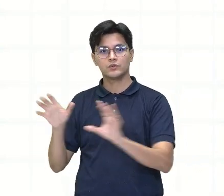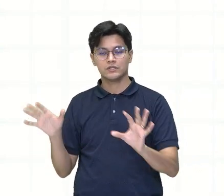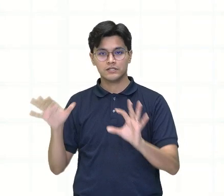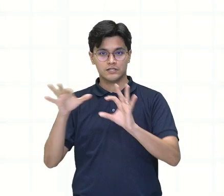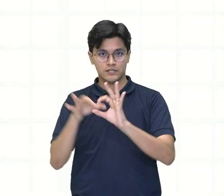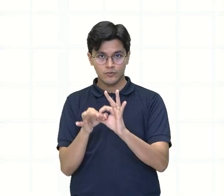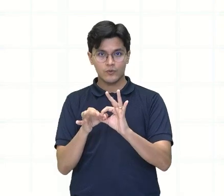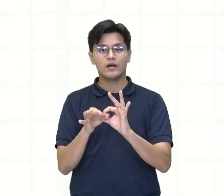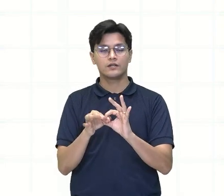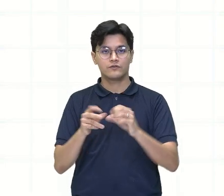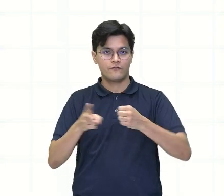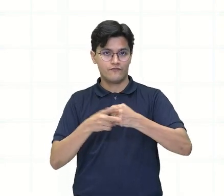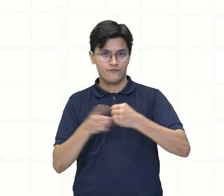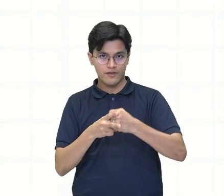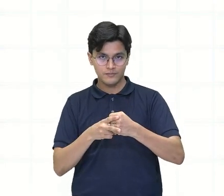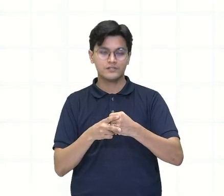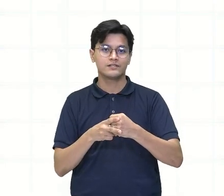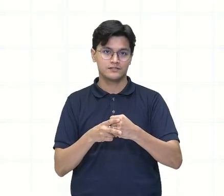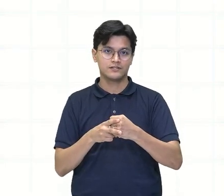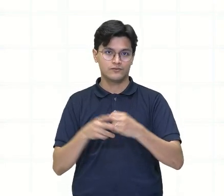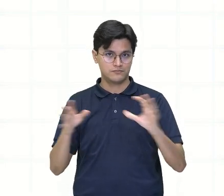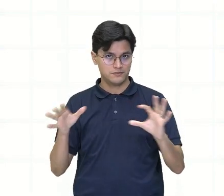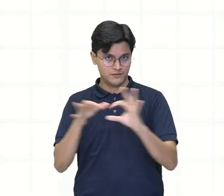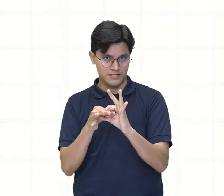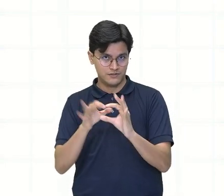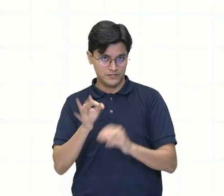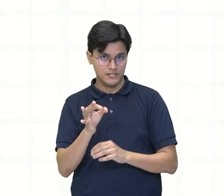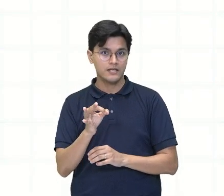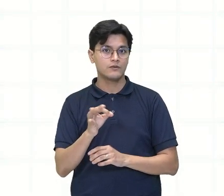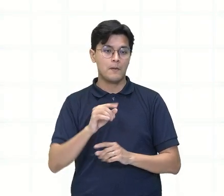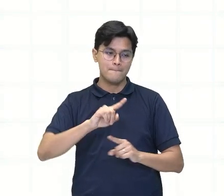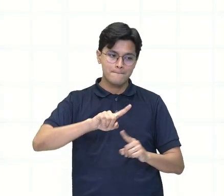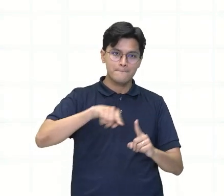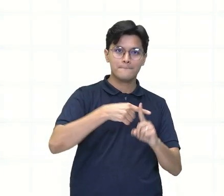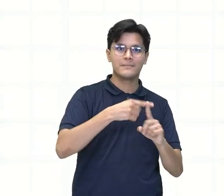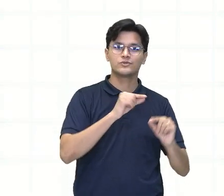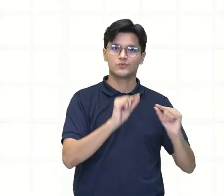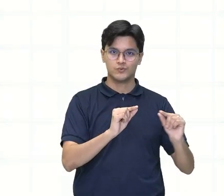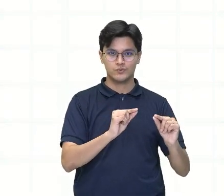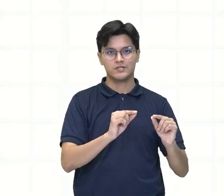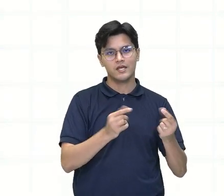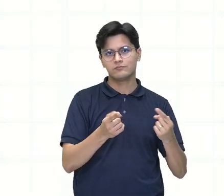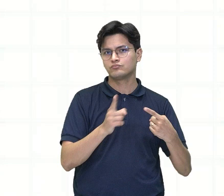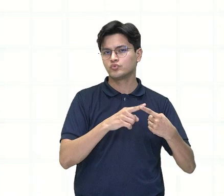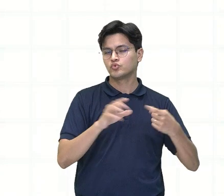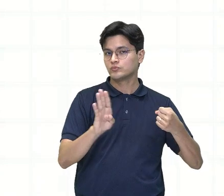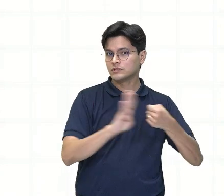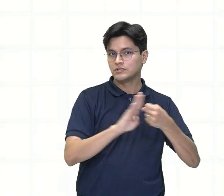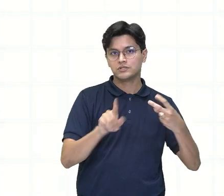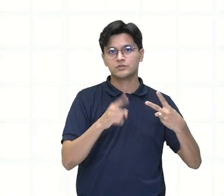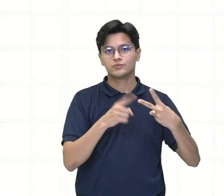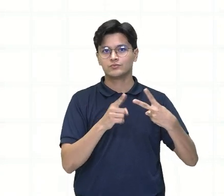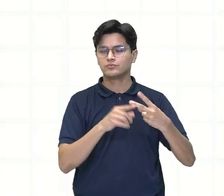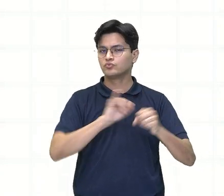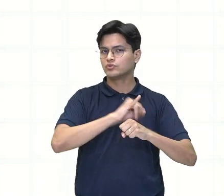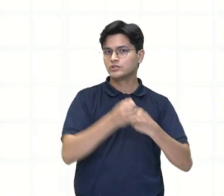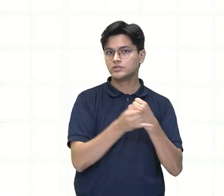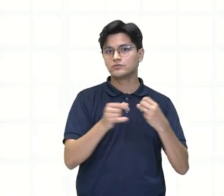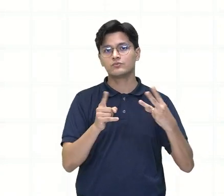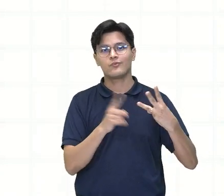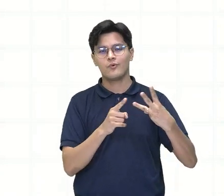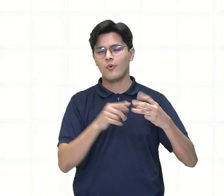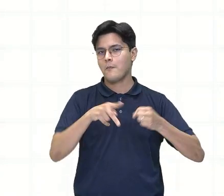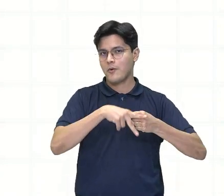meio de um verbo de ligação. E aí eu vou ter o predicado nominal. Olha só o exemplo que nós temos aqui. O